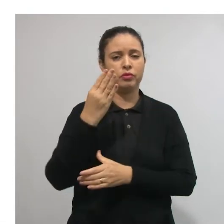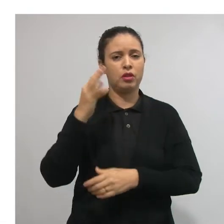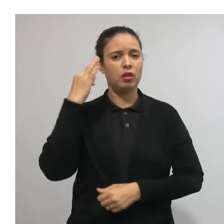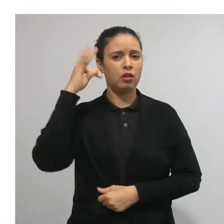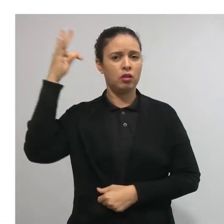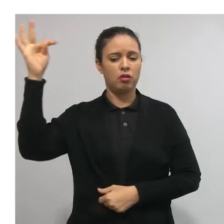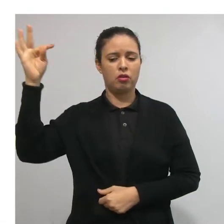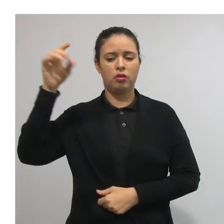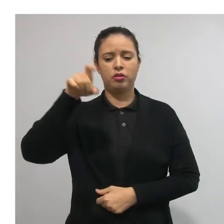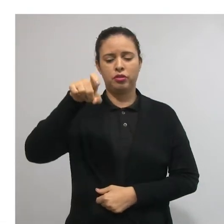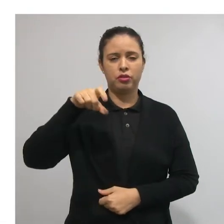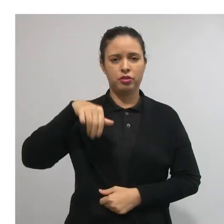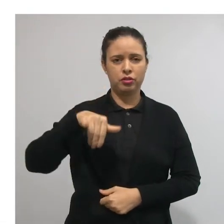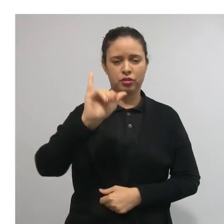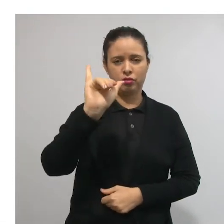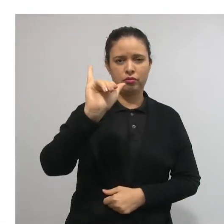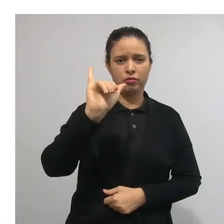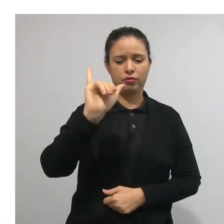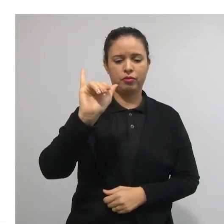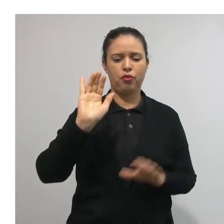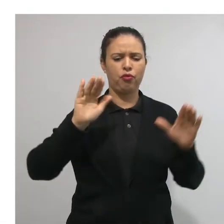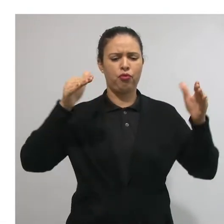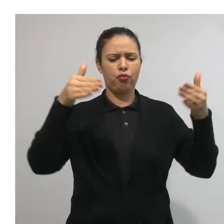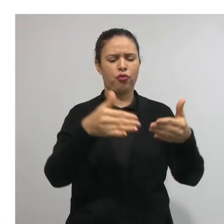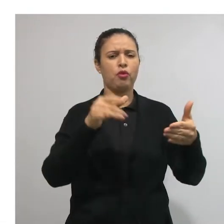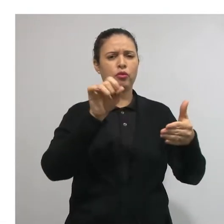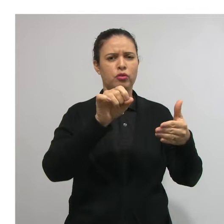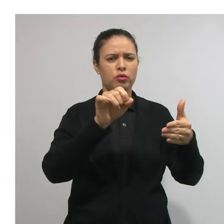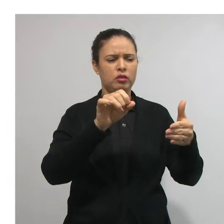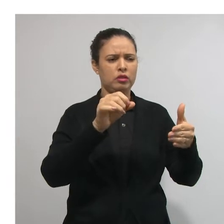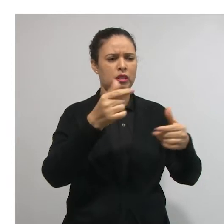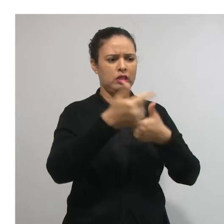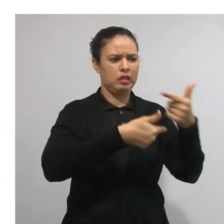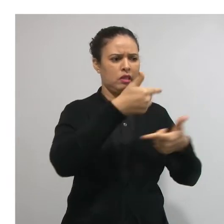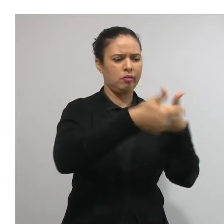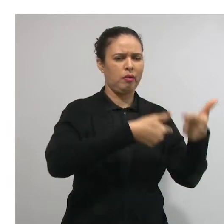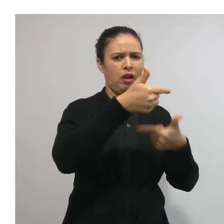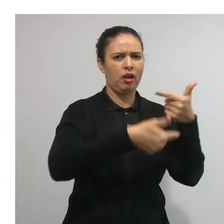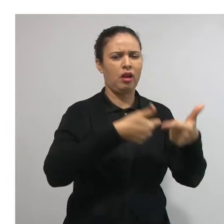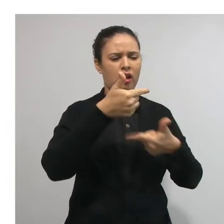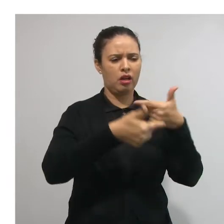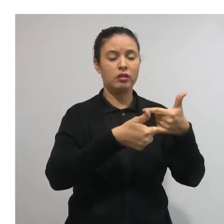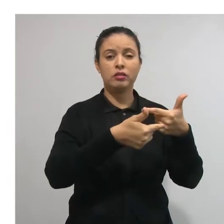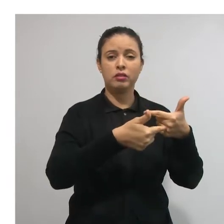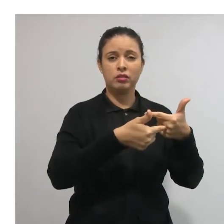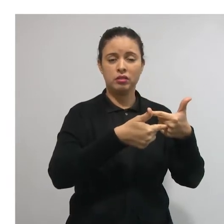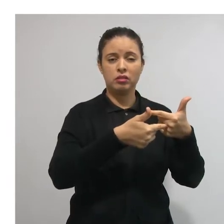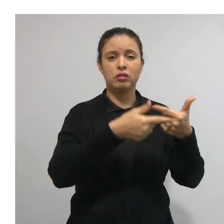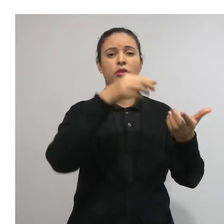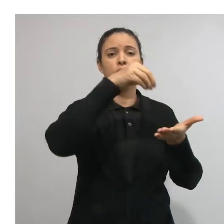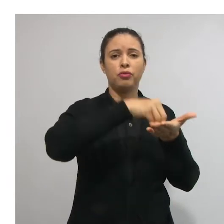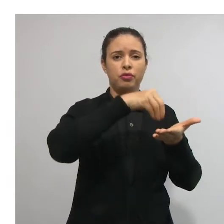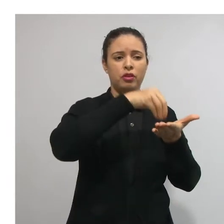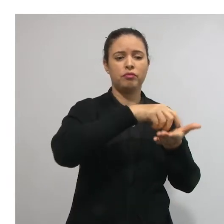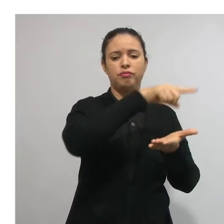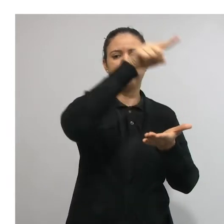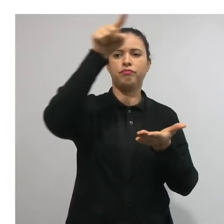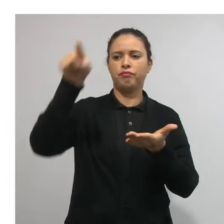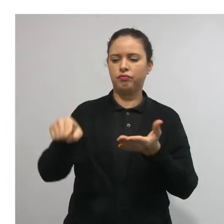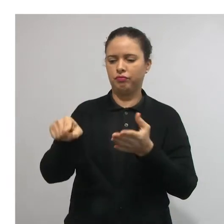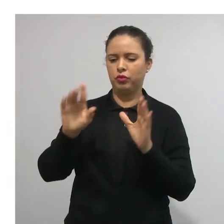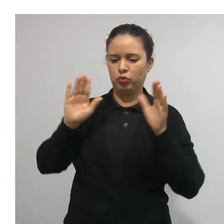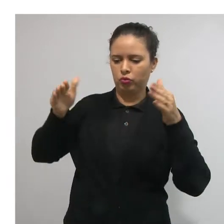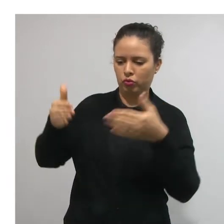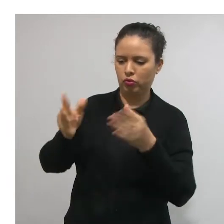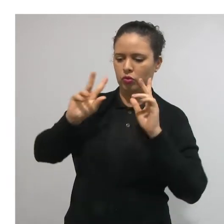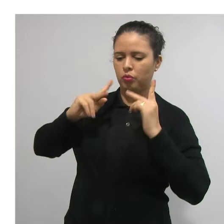com a parte eficiente de uma organização, tá bom? A abordagem humanística da administração era necessária, e